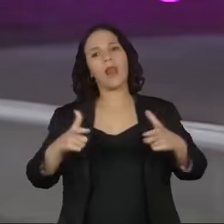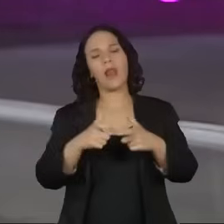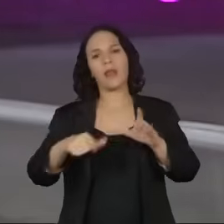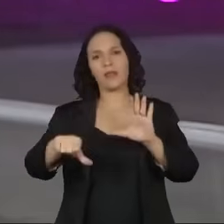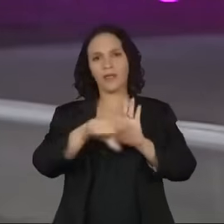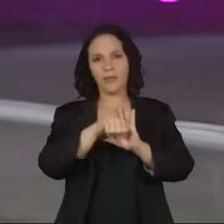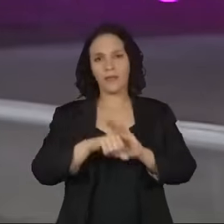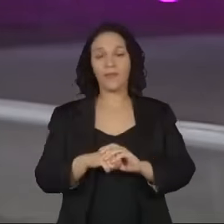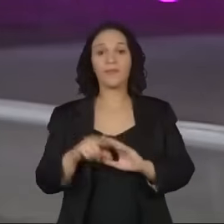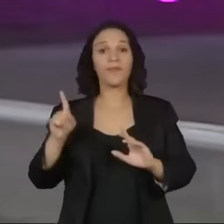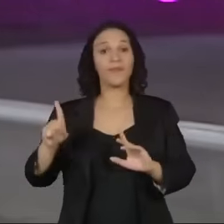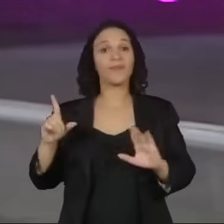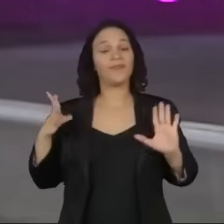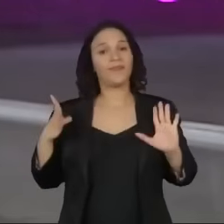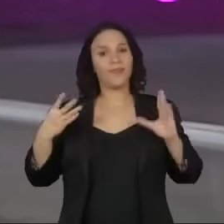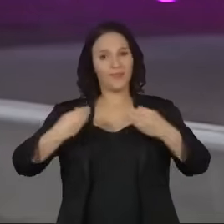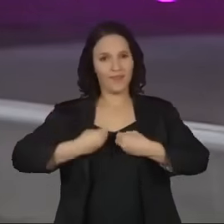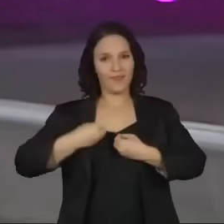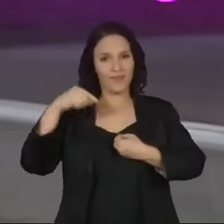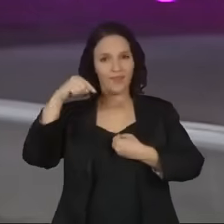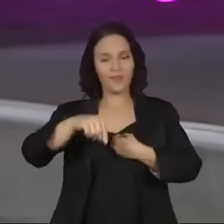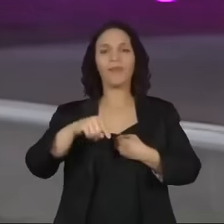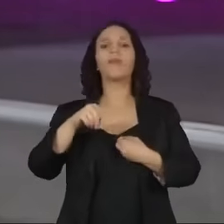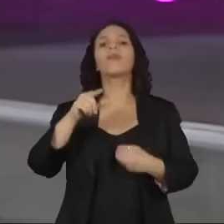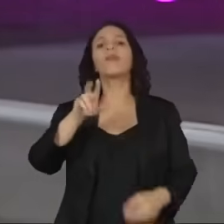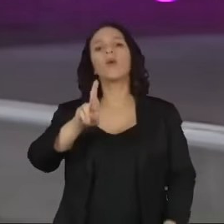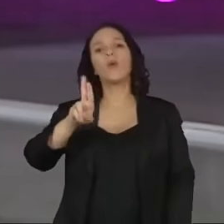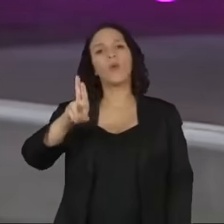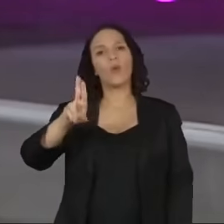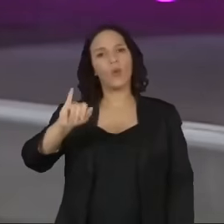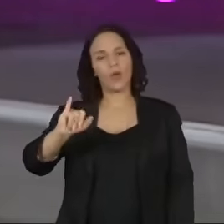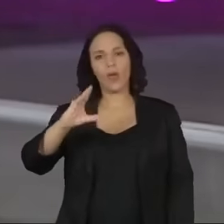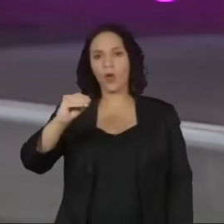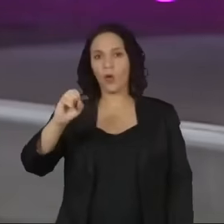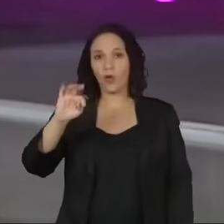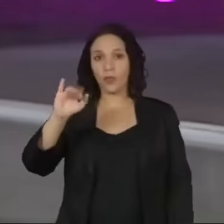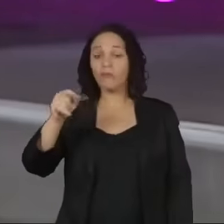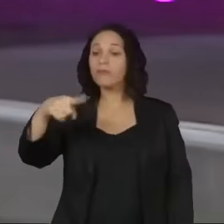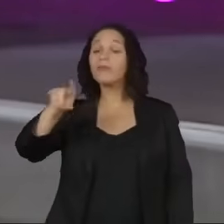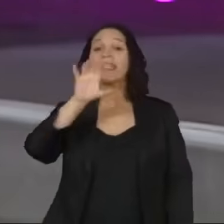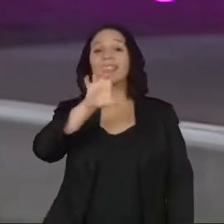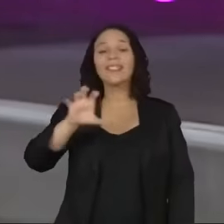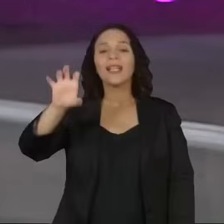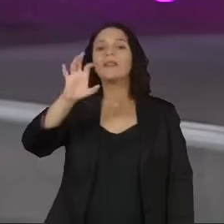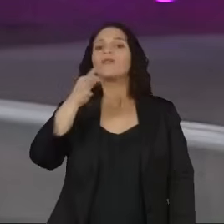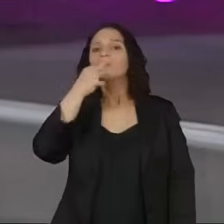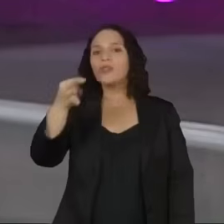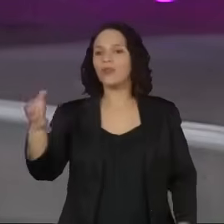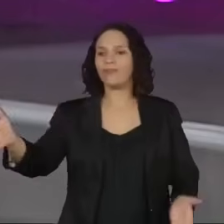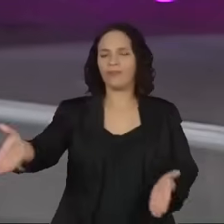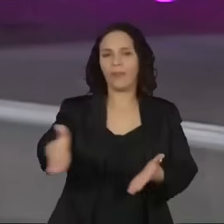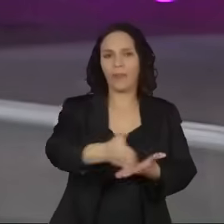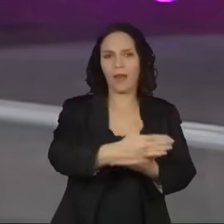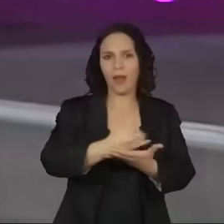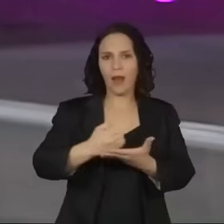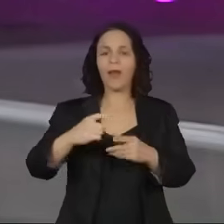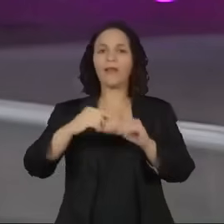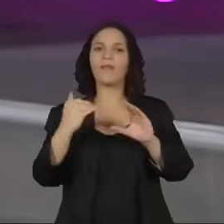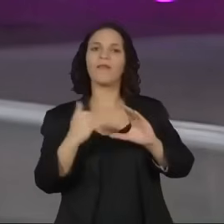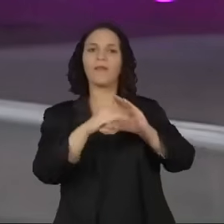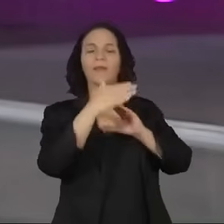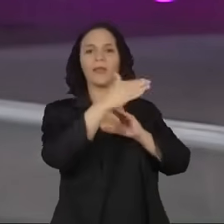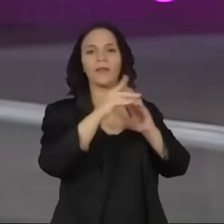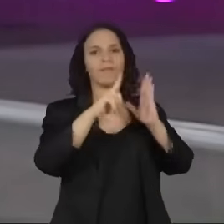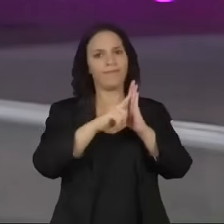O ministro da Casa Civil, Rui Costa, se comprometeu a coletar as sugestões dos estados e, em seguida, enviar ao